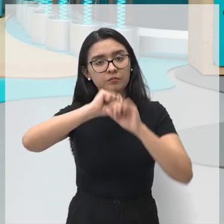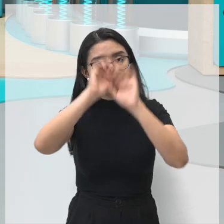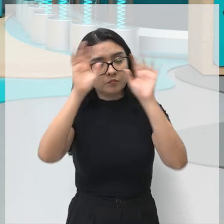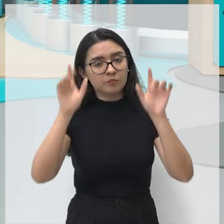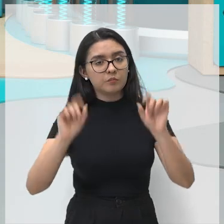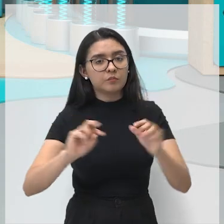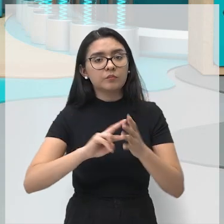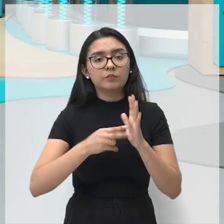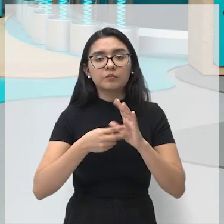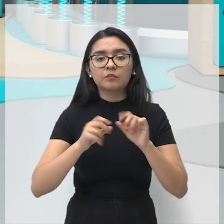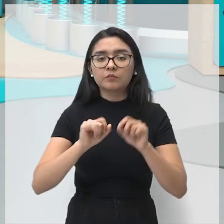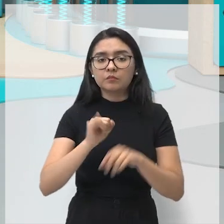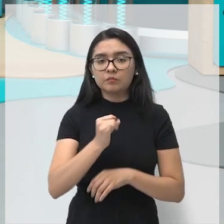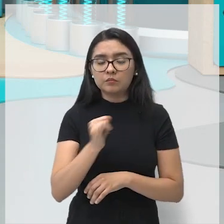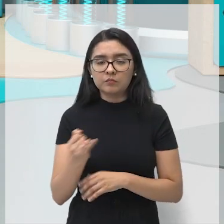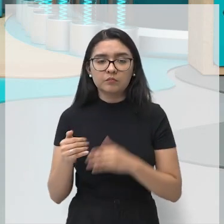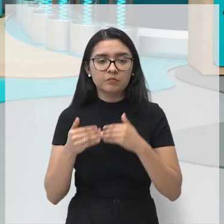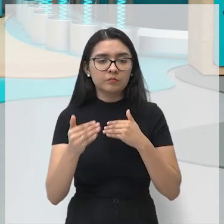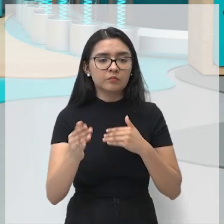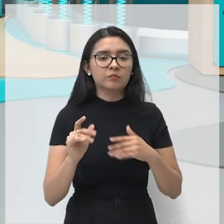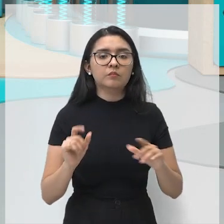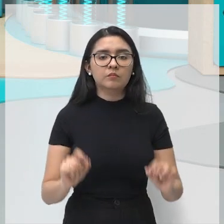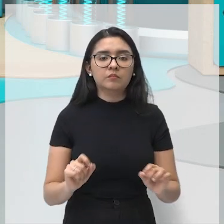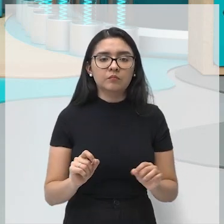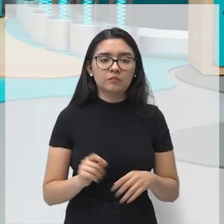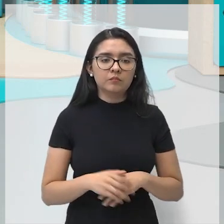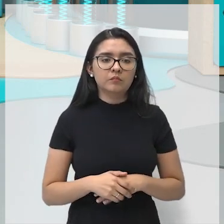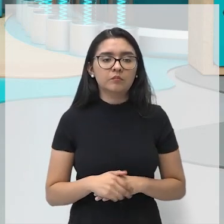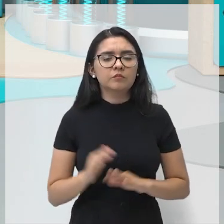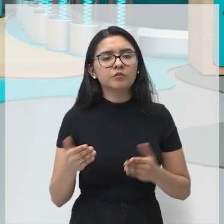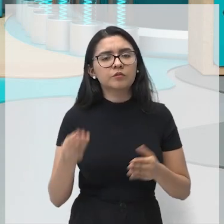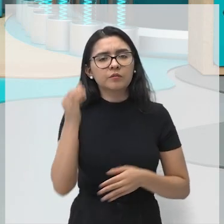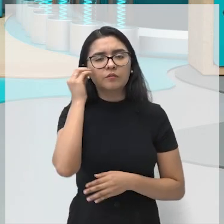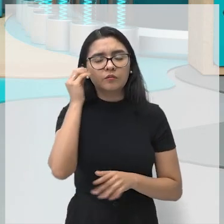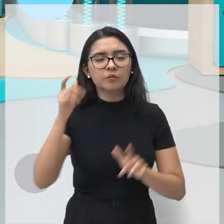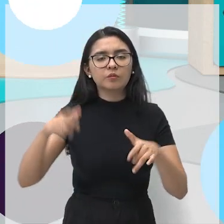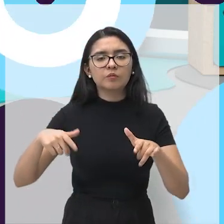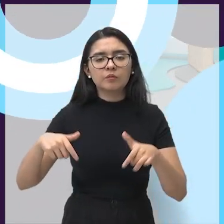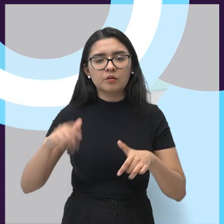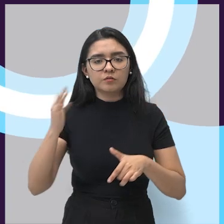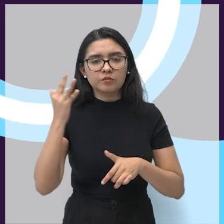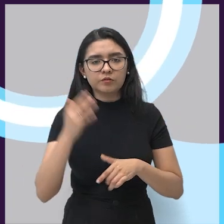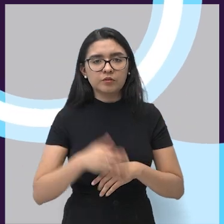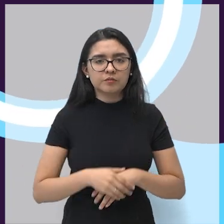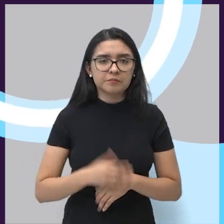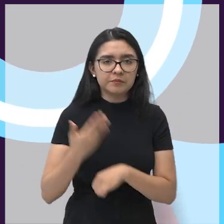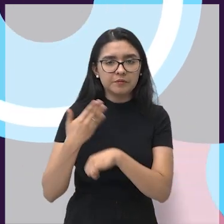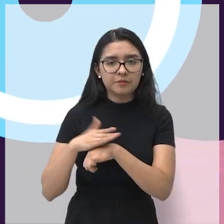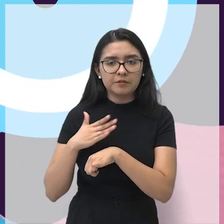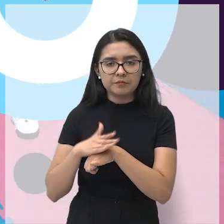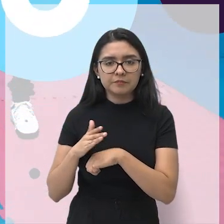mais sobre o jiu-jitsu, vamos para o local onde ele acontece. Vamos lá?